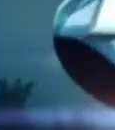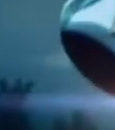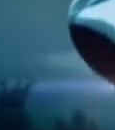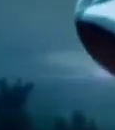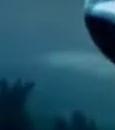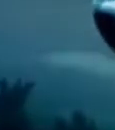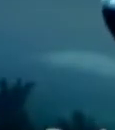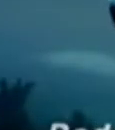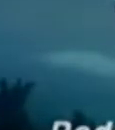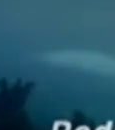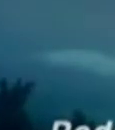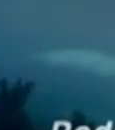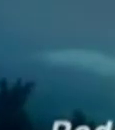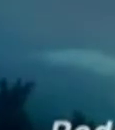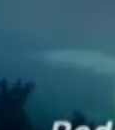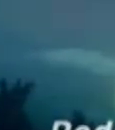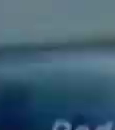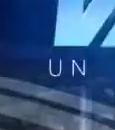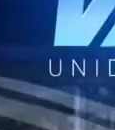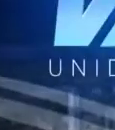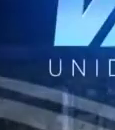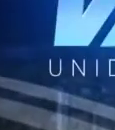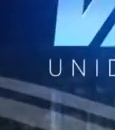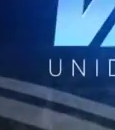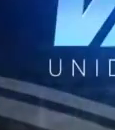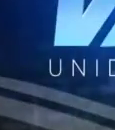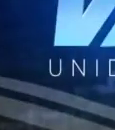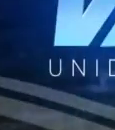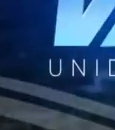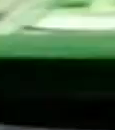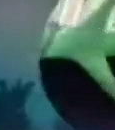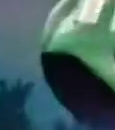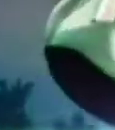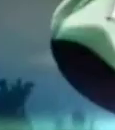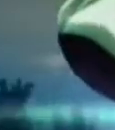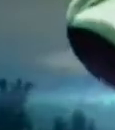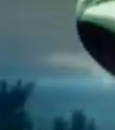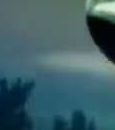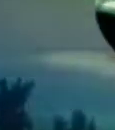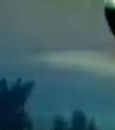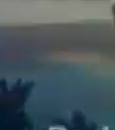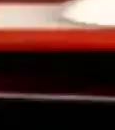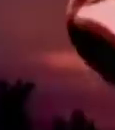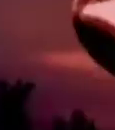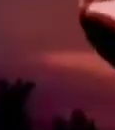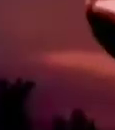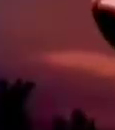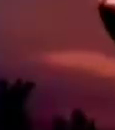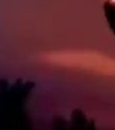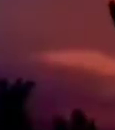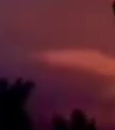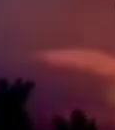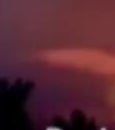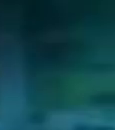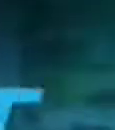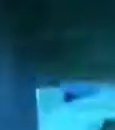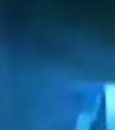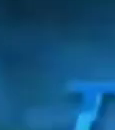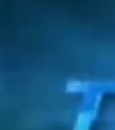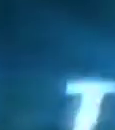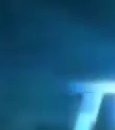Atenção emissoras que fazem parte da RCT, Rede Comunidade de Televisão, para a formação de rede.